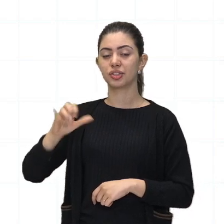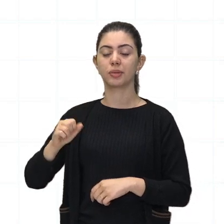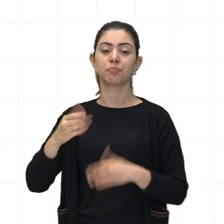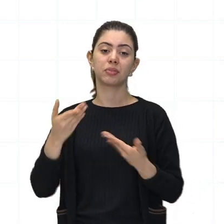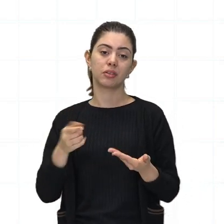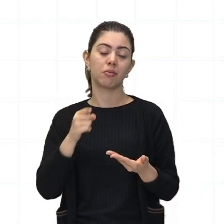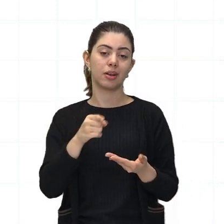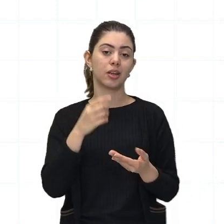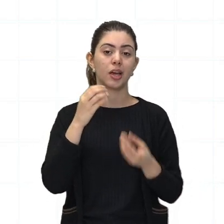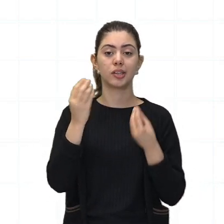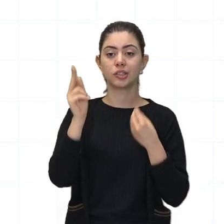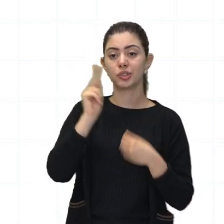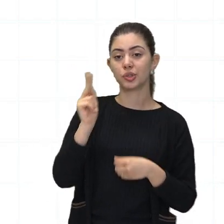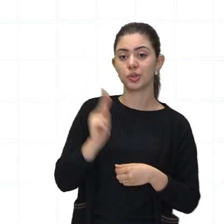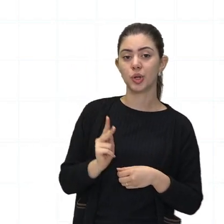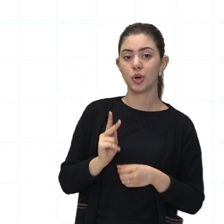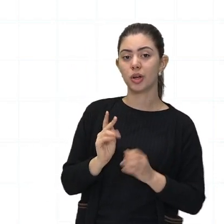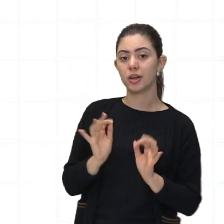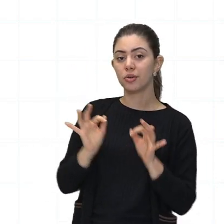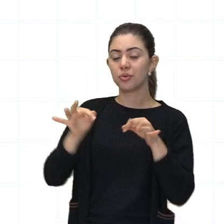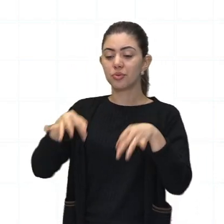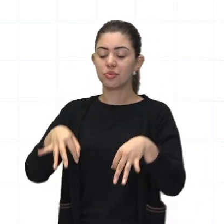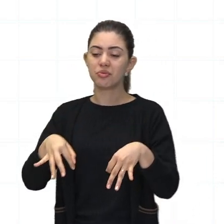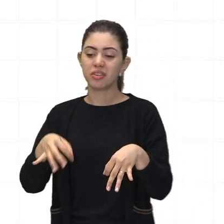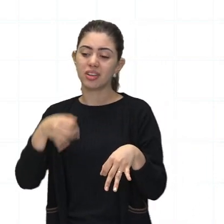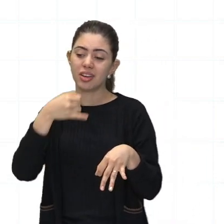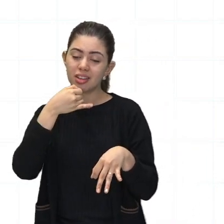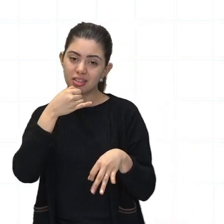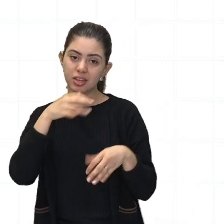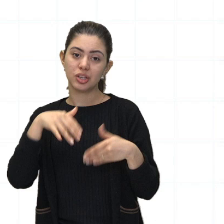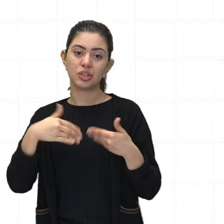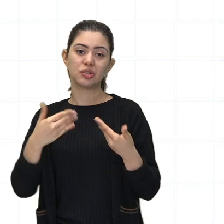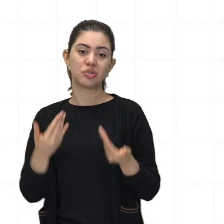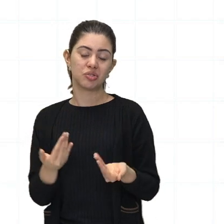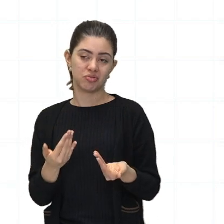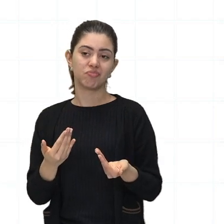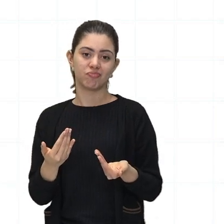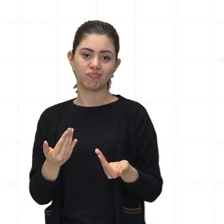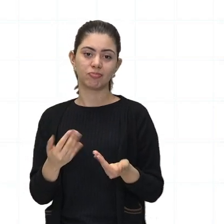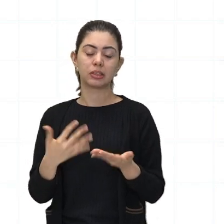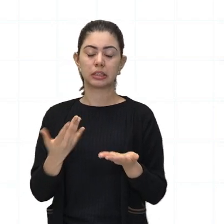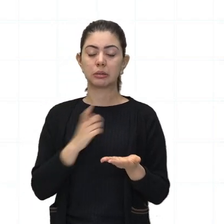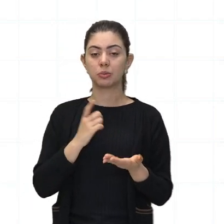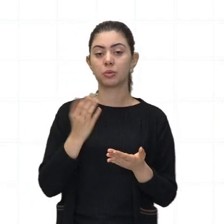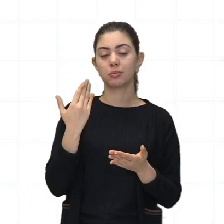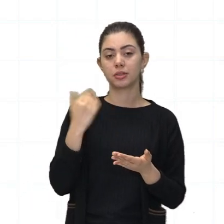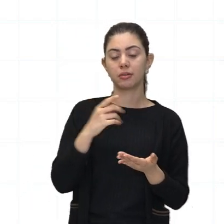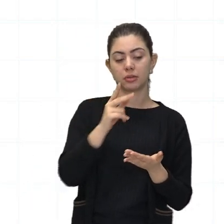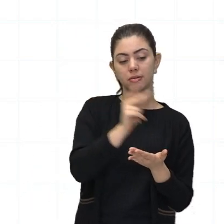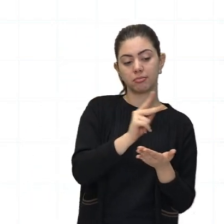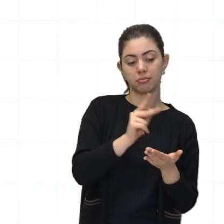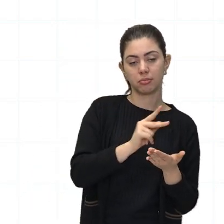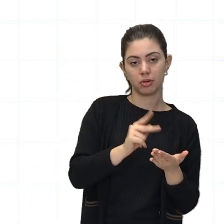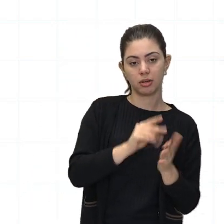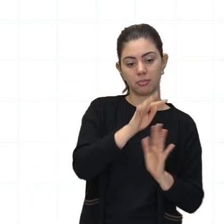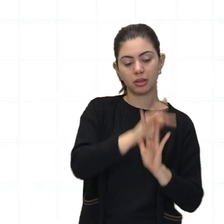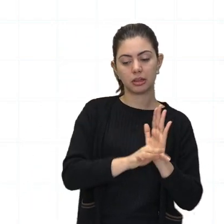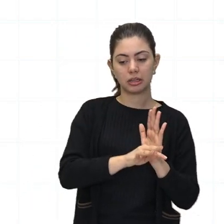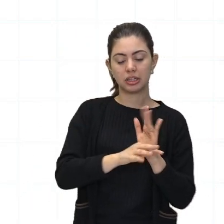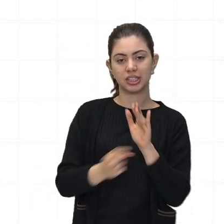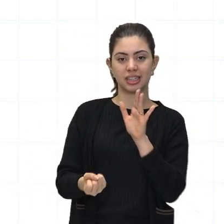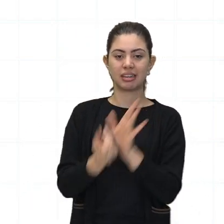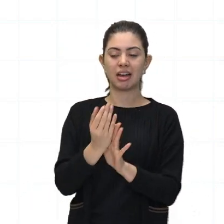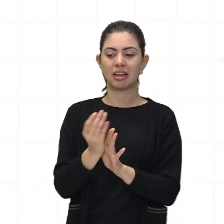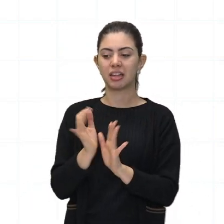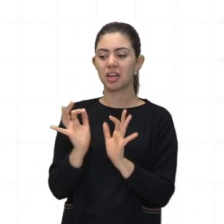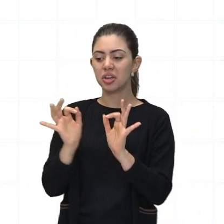tristes ou infelizes. Os gregos sabiam fazer bastante isso, faziam muitos textos com os finais avassaladores